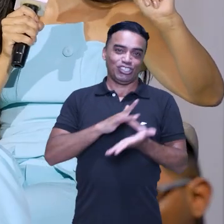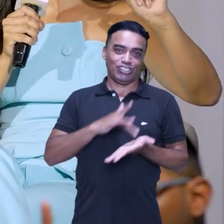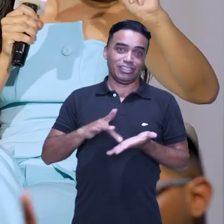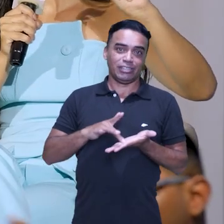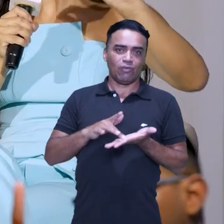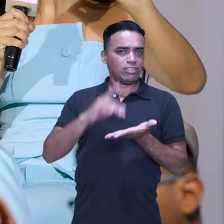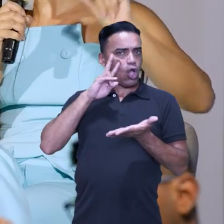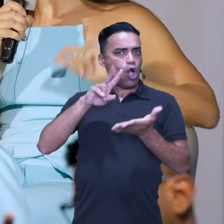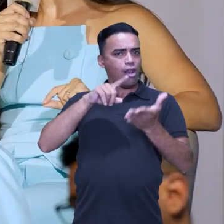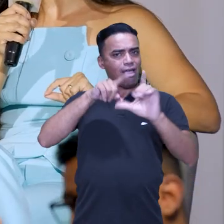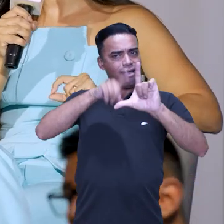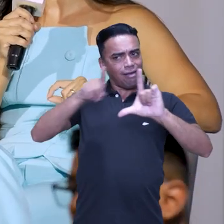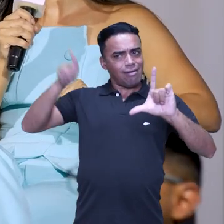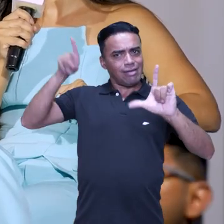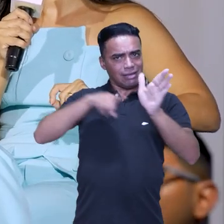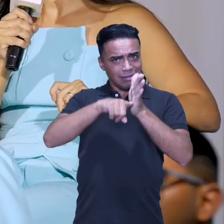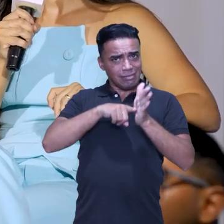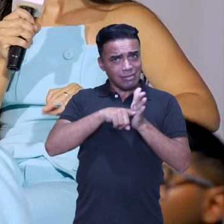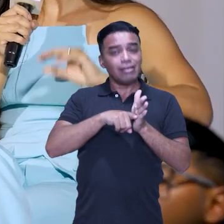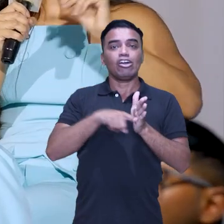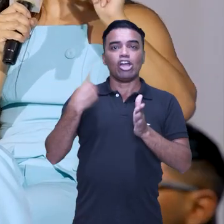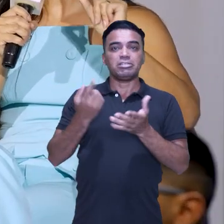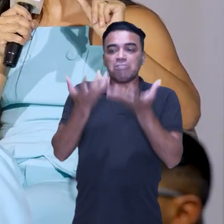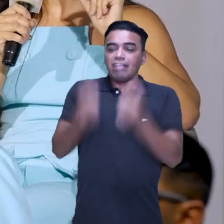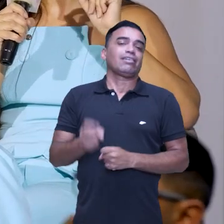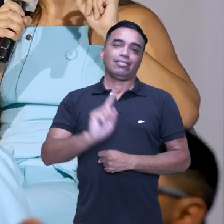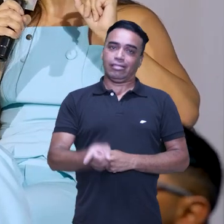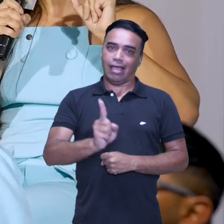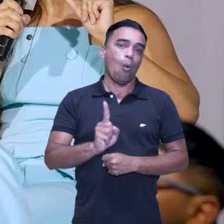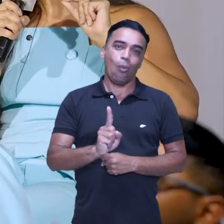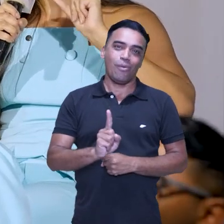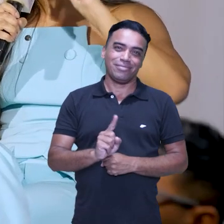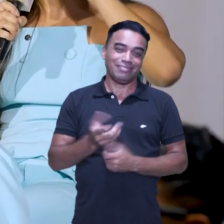dados, nós precisamos nos indignar. E aí, quando a gente